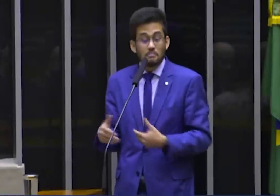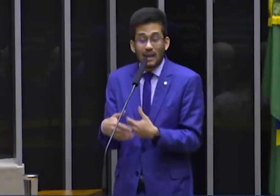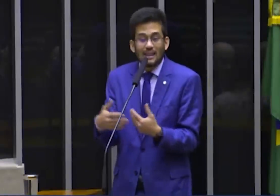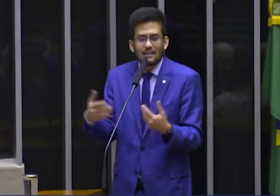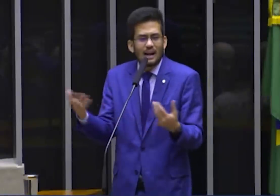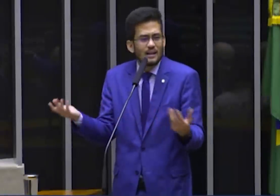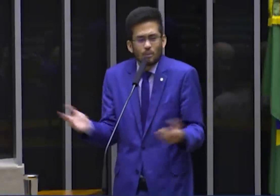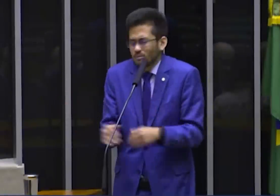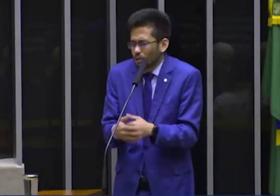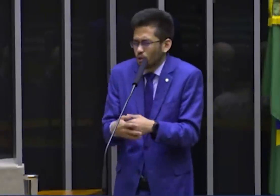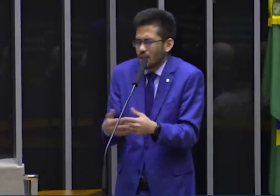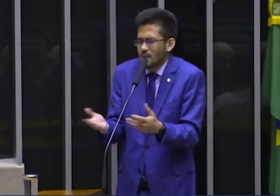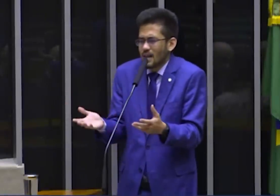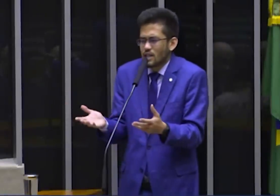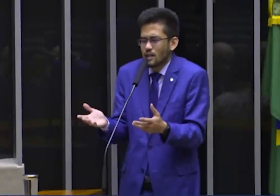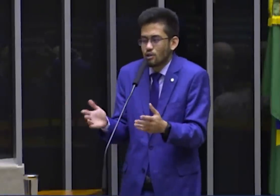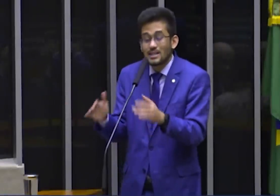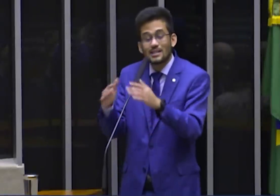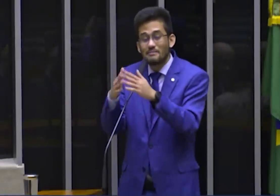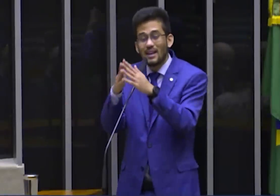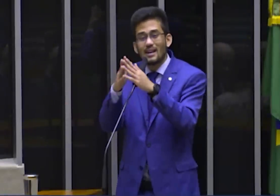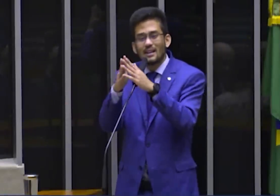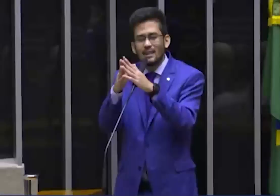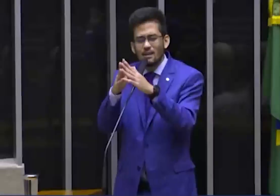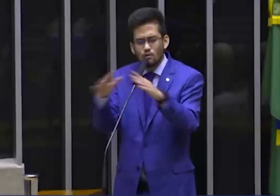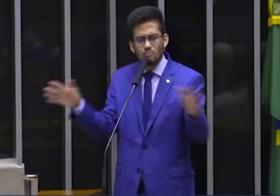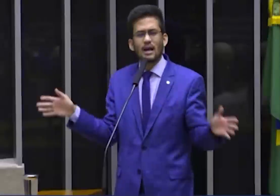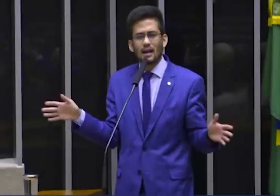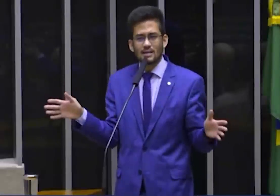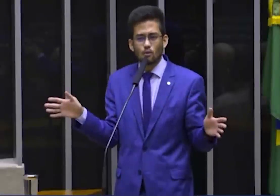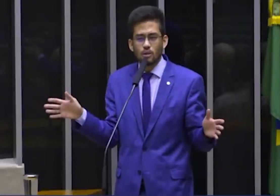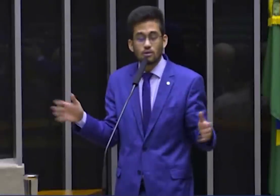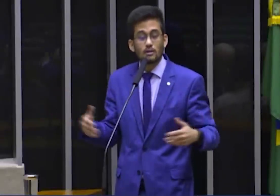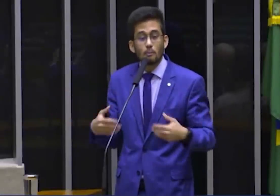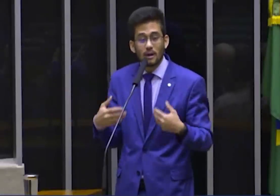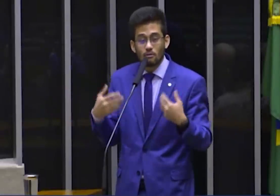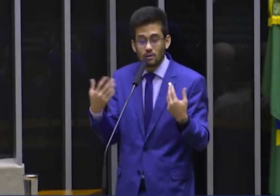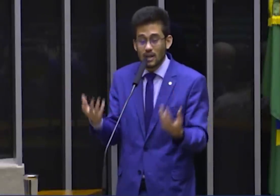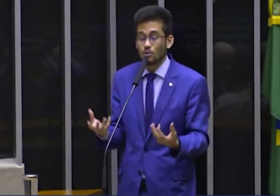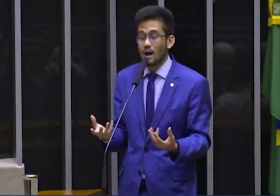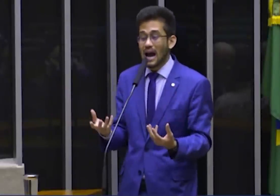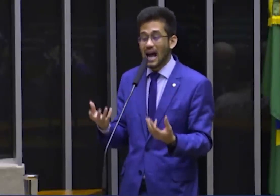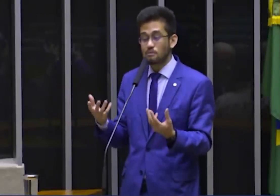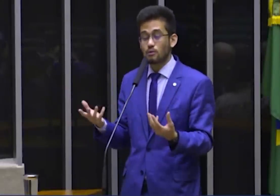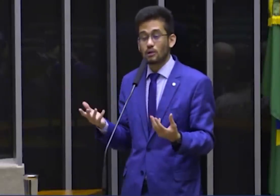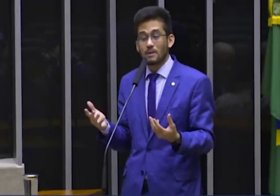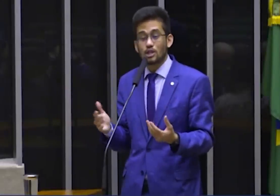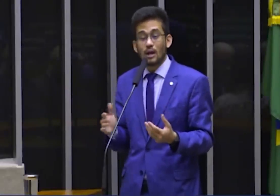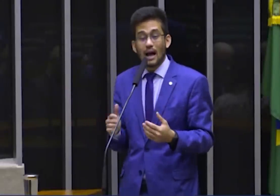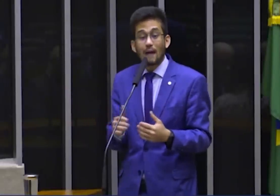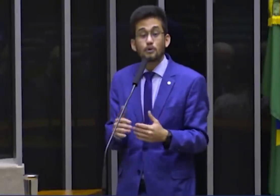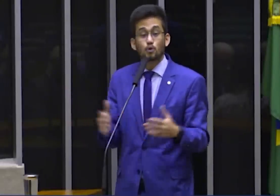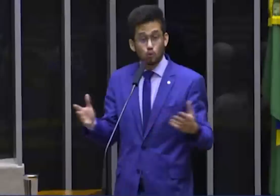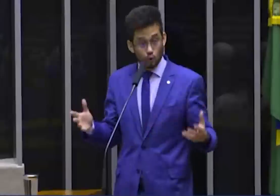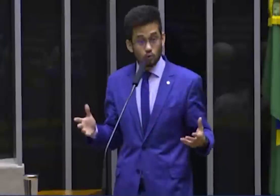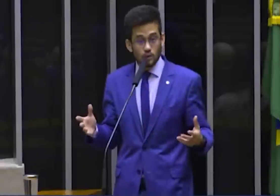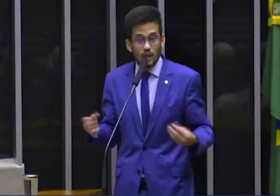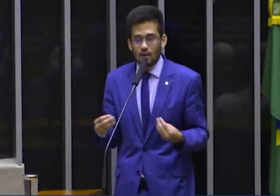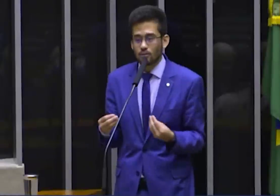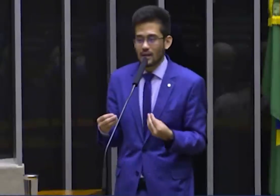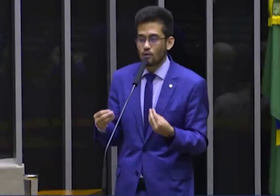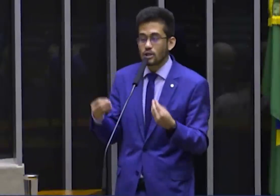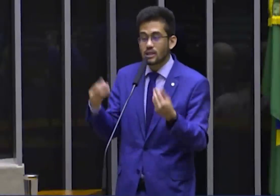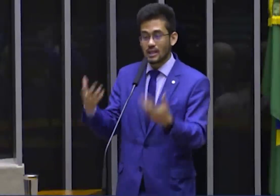que atentaria contra a liberdade religiosa também nenhuma relação com isso é um preconceito absolutamente absurdo